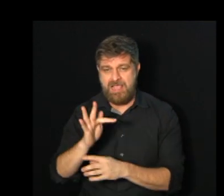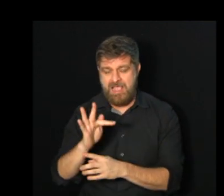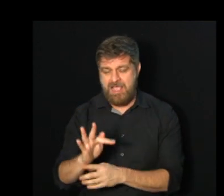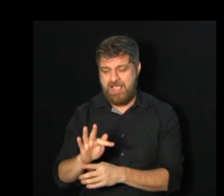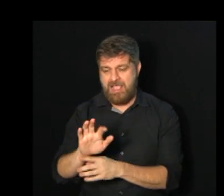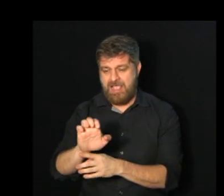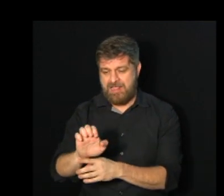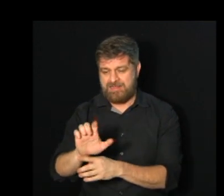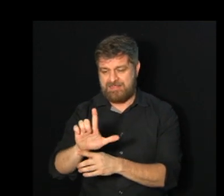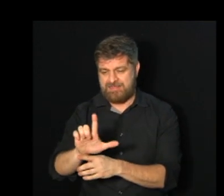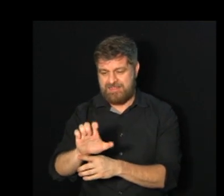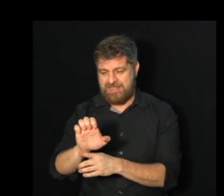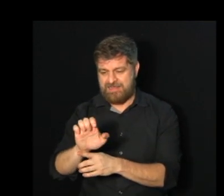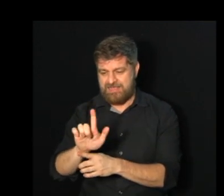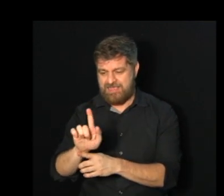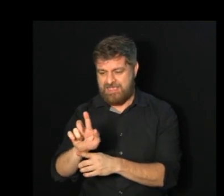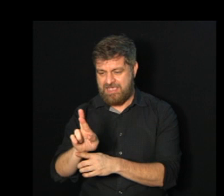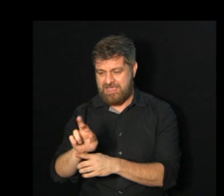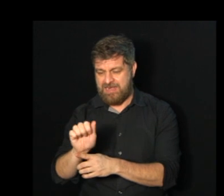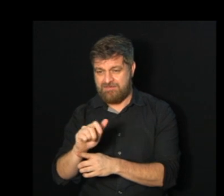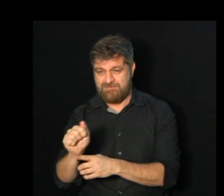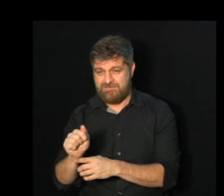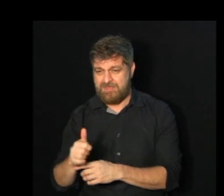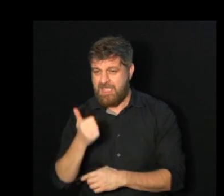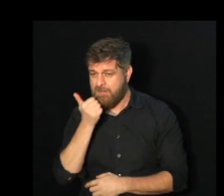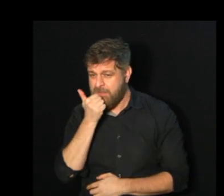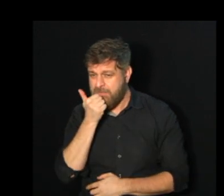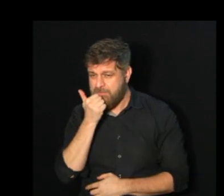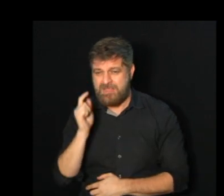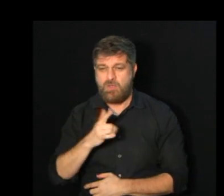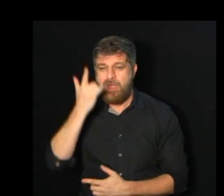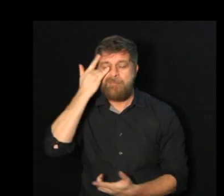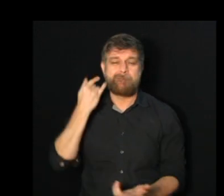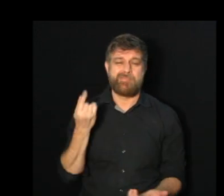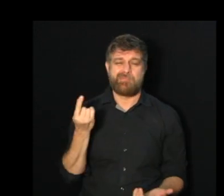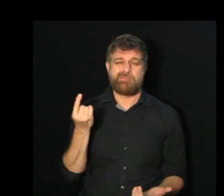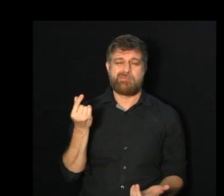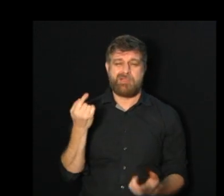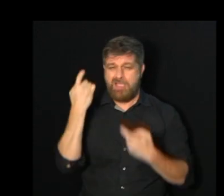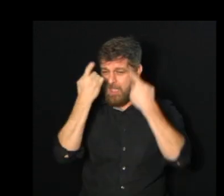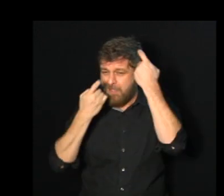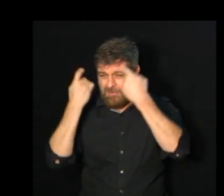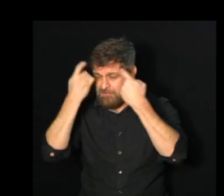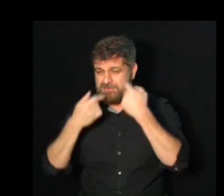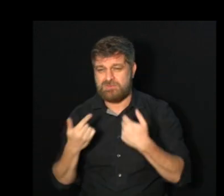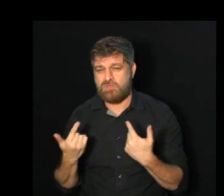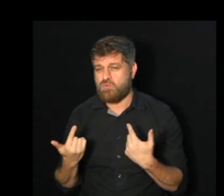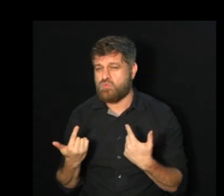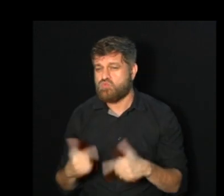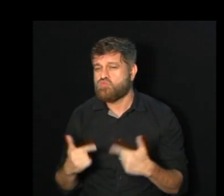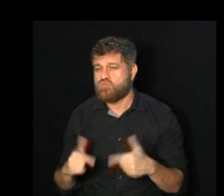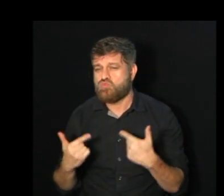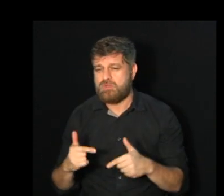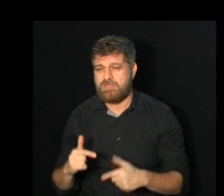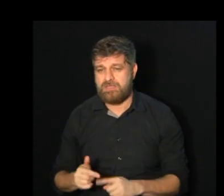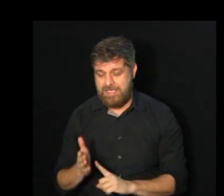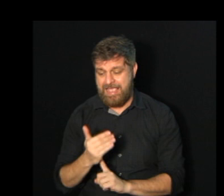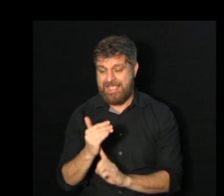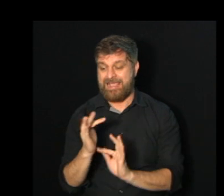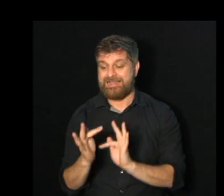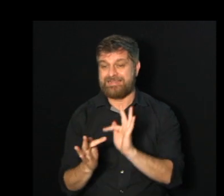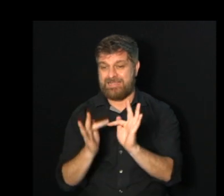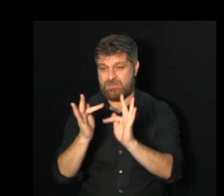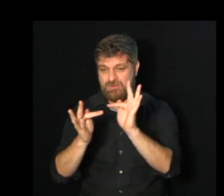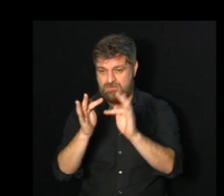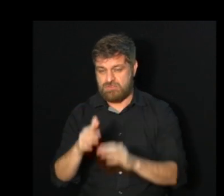utilizar, porque, na verdade, o radioamador não se preocupa com dinheiro, né? É comercial? Não é comercial a tecnologia?